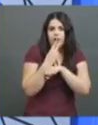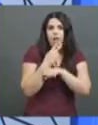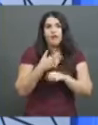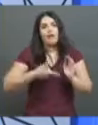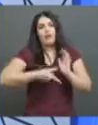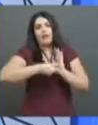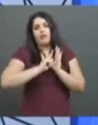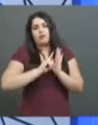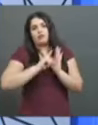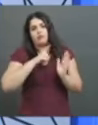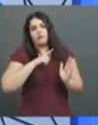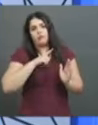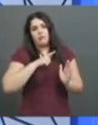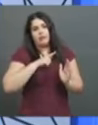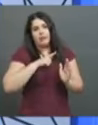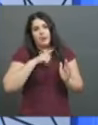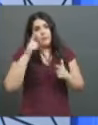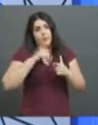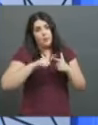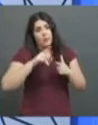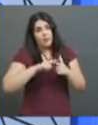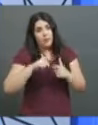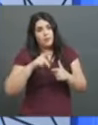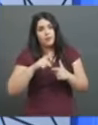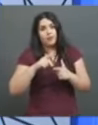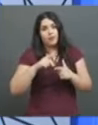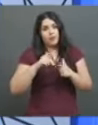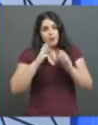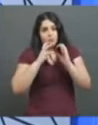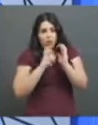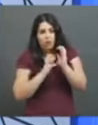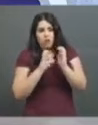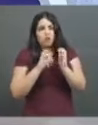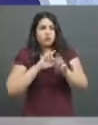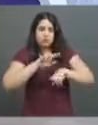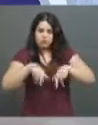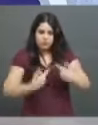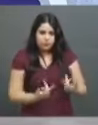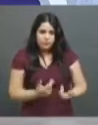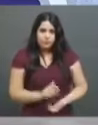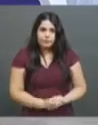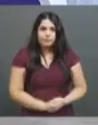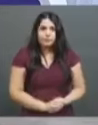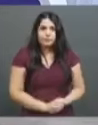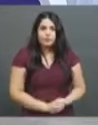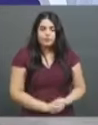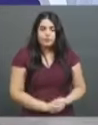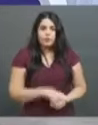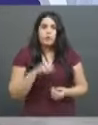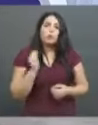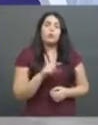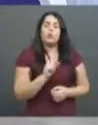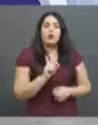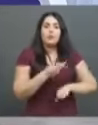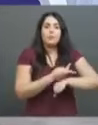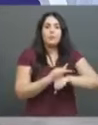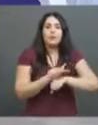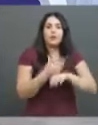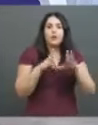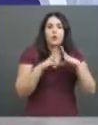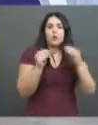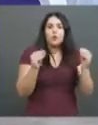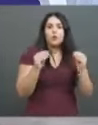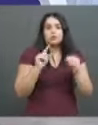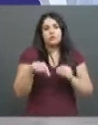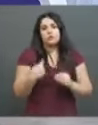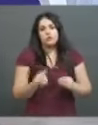uma complicação grave, como um infarto, um derrame cerebral, do que procurar resolver essas situações depois de um